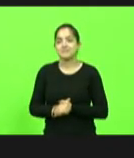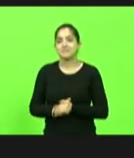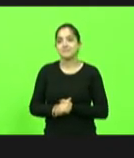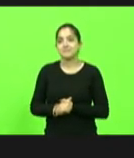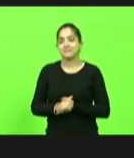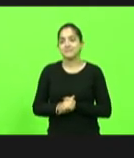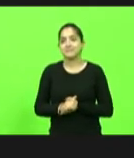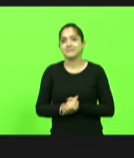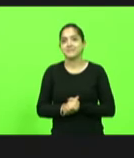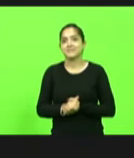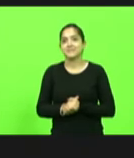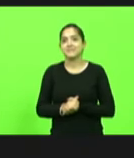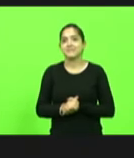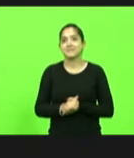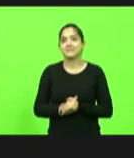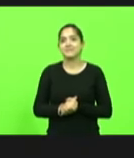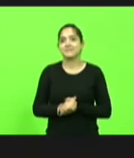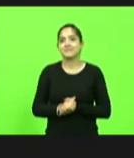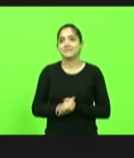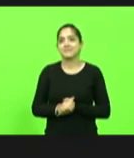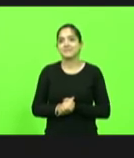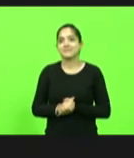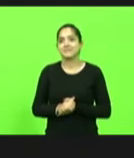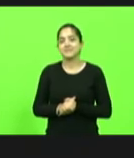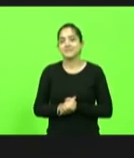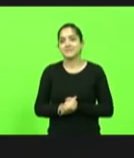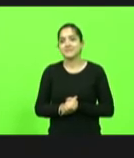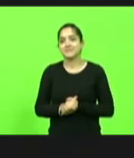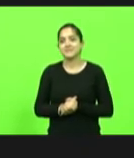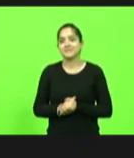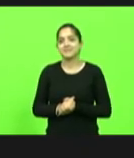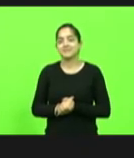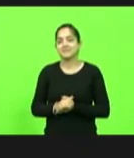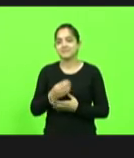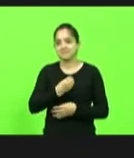Como ele não poderia deixar de estar ausente,